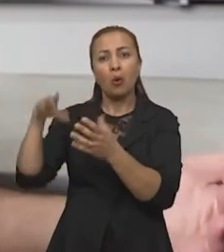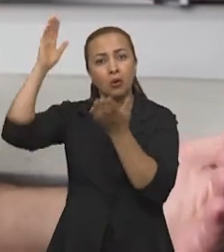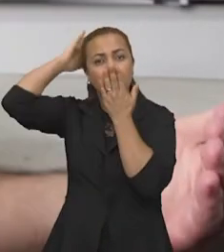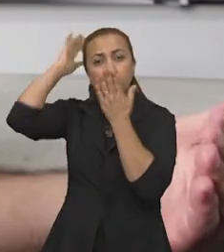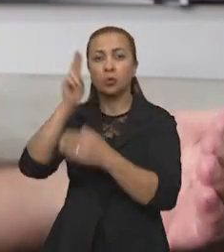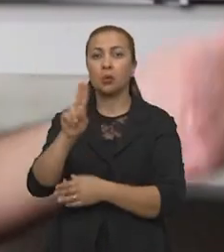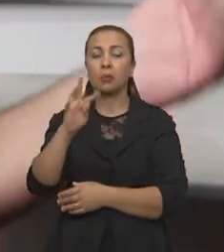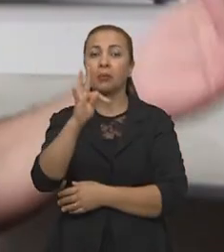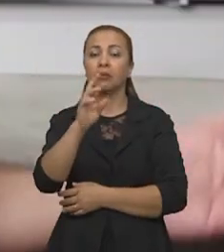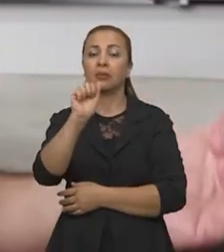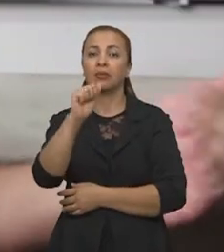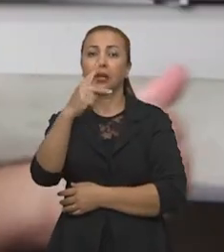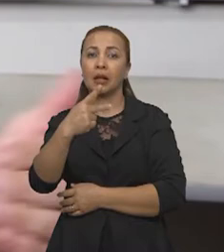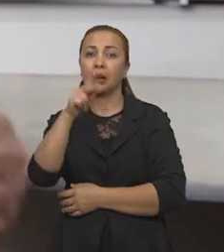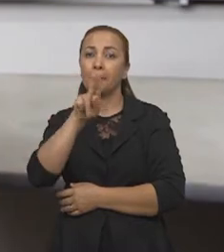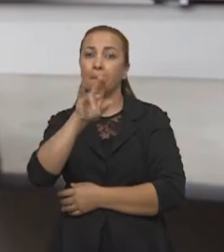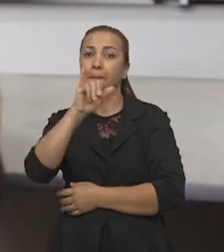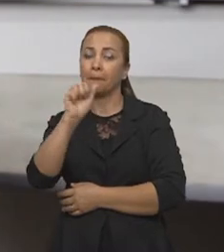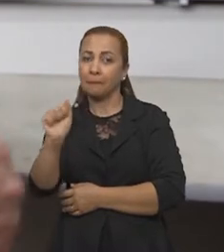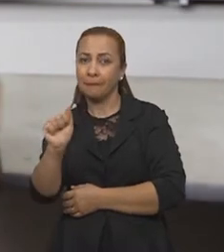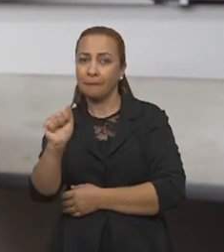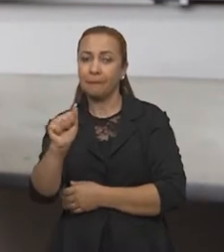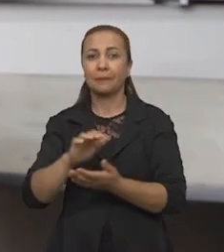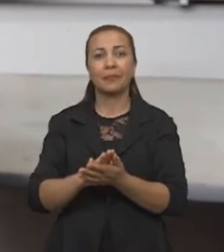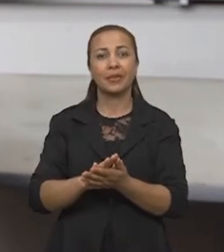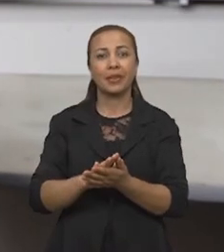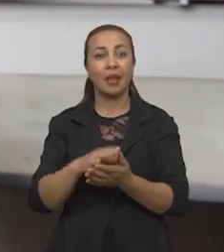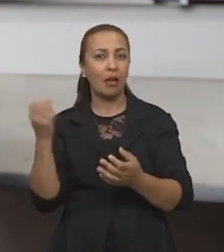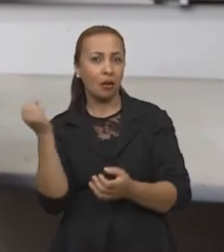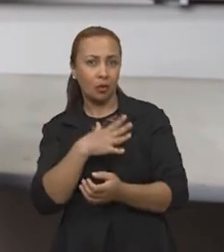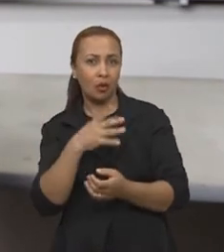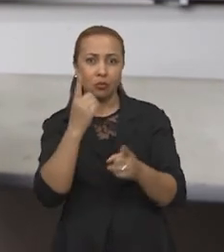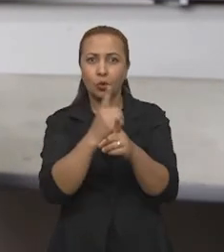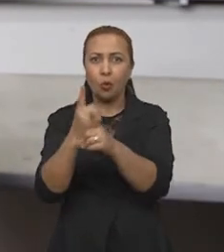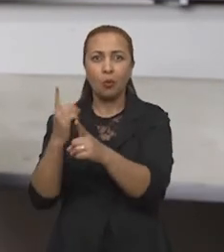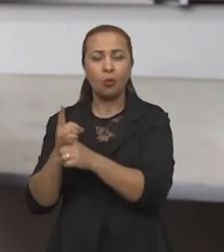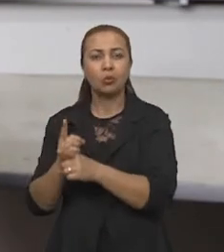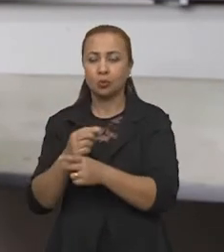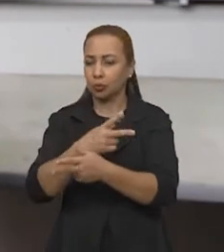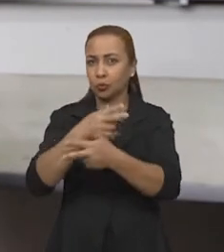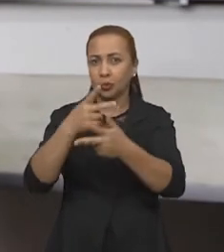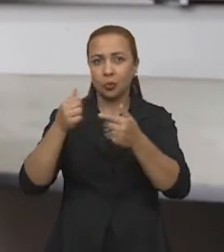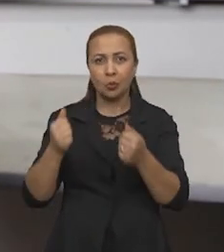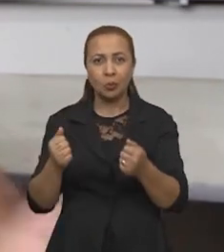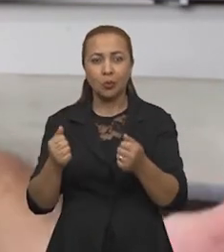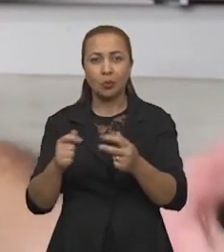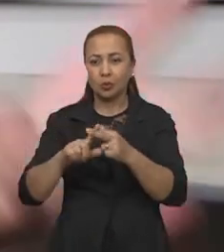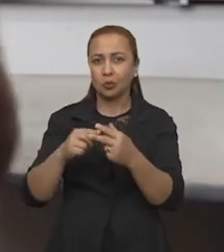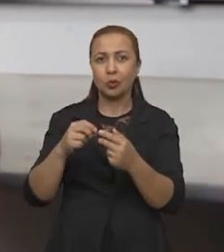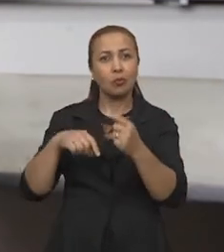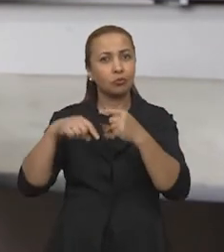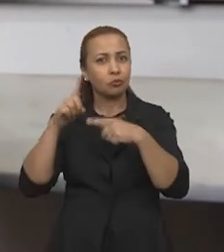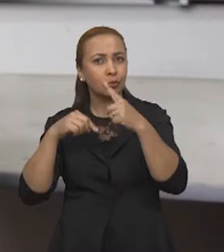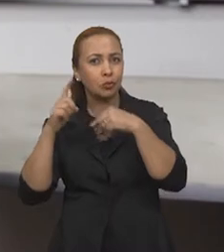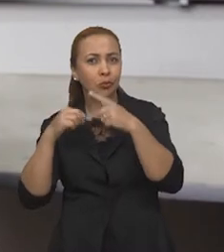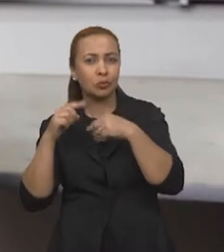os tapuias representados, né, pelos cariris e pelos tarairiús. Com as novas descobertas, né, descobertas